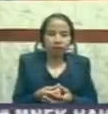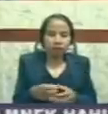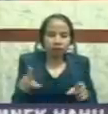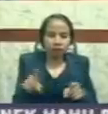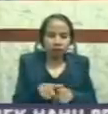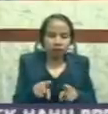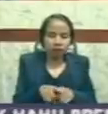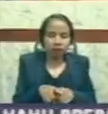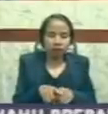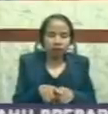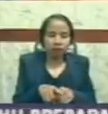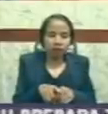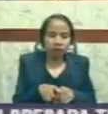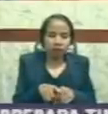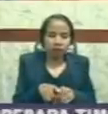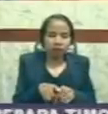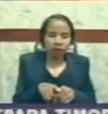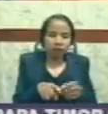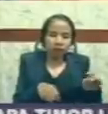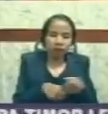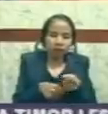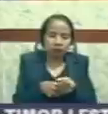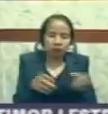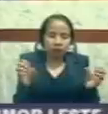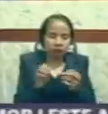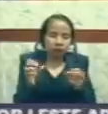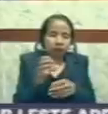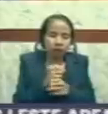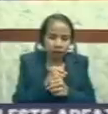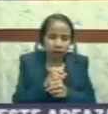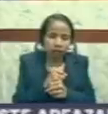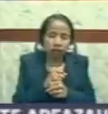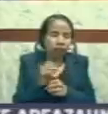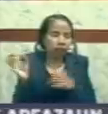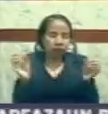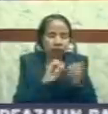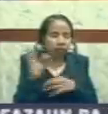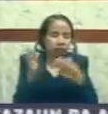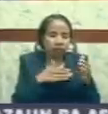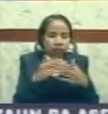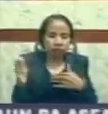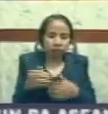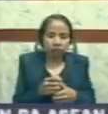Nessa contribuição, nós temos lá é problema. E nós estamos